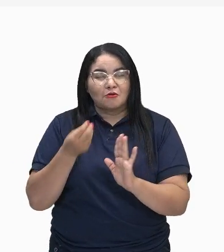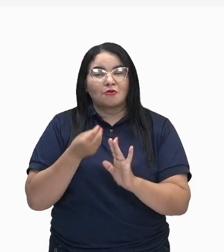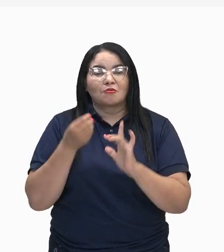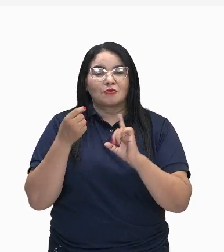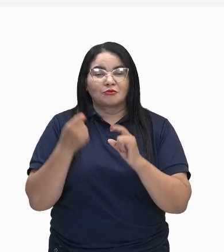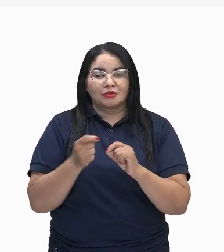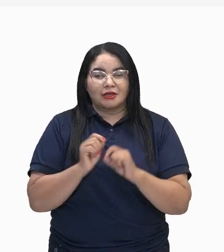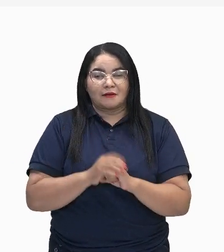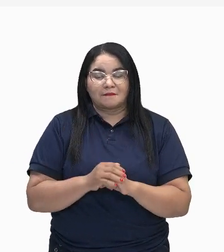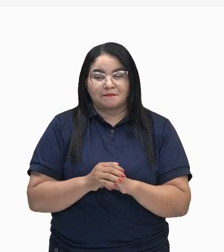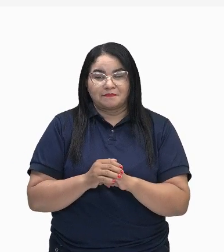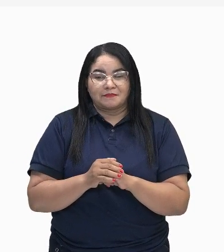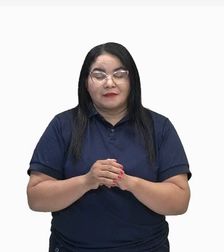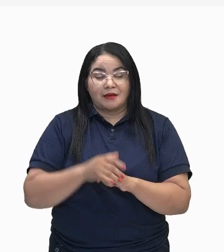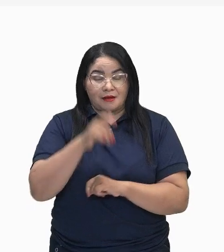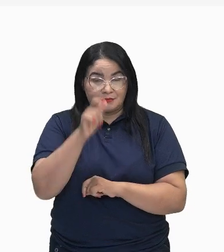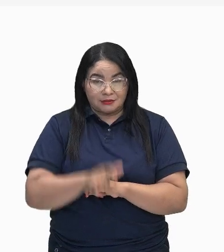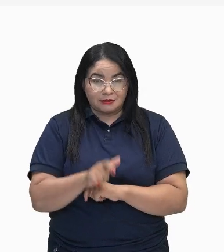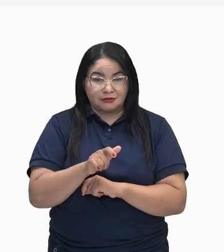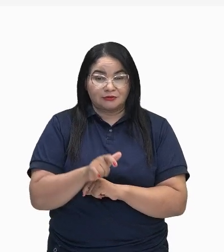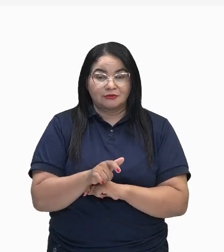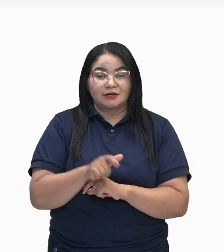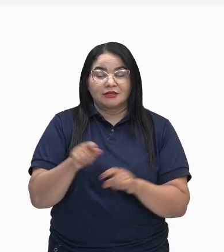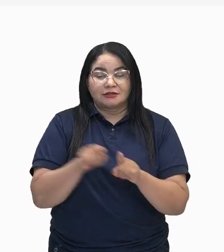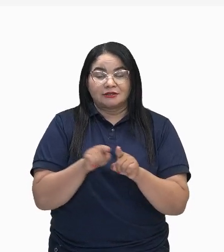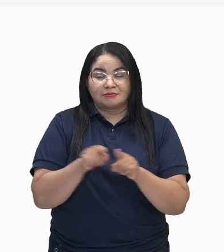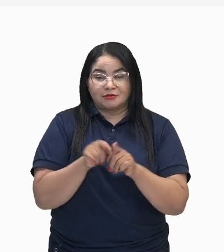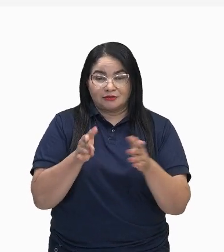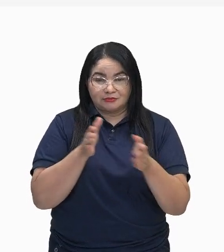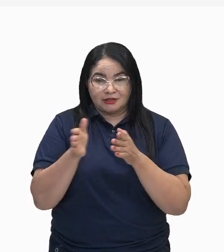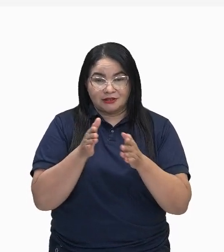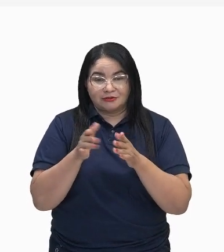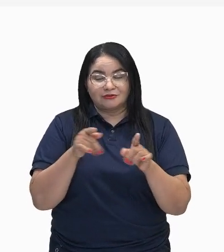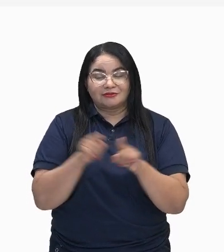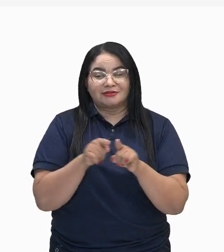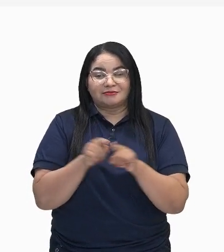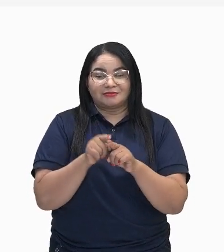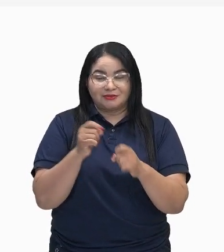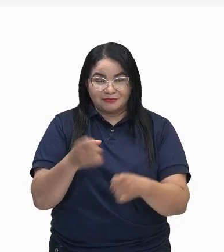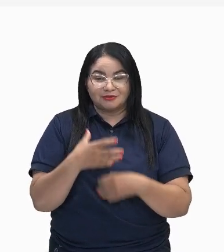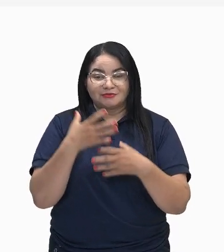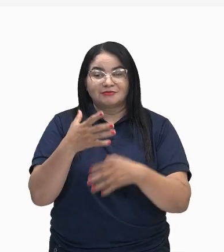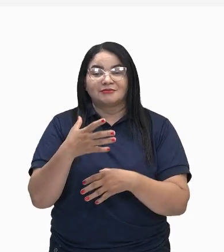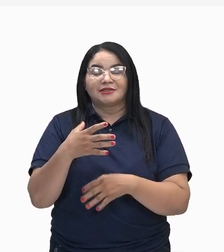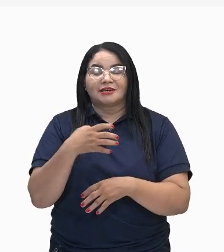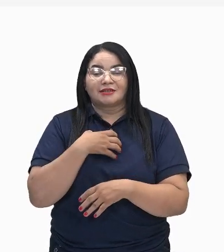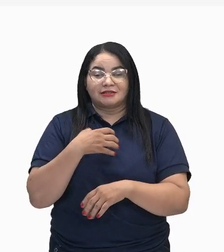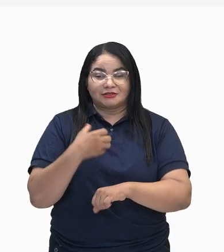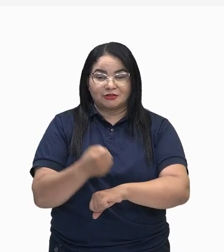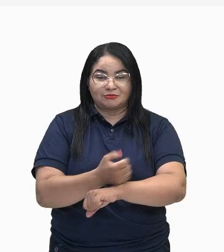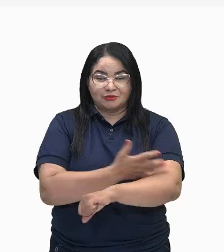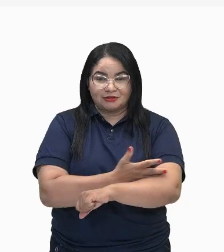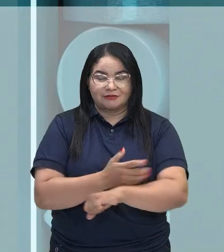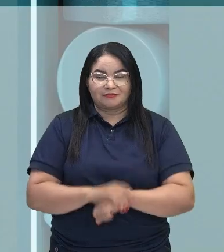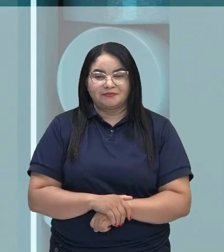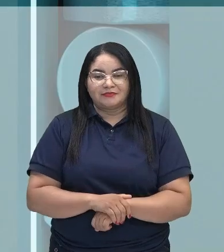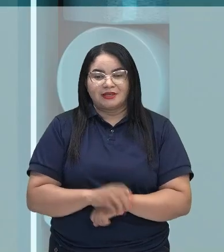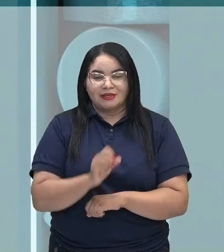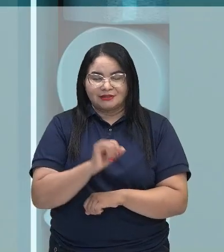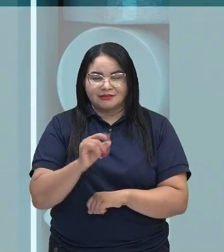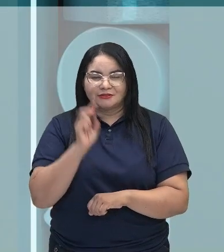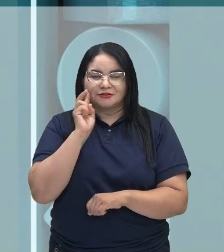diz sobre o personagem, a época, a emoção. Então, se vocês observarem, por exemplo,